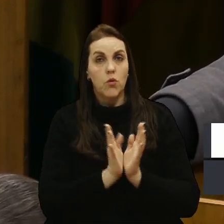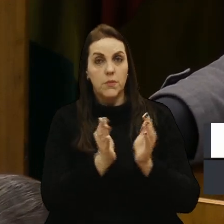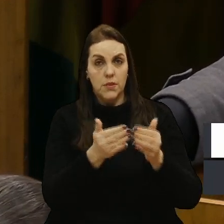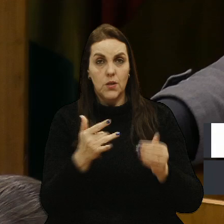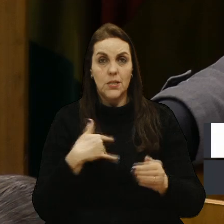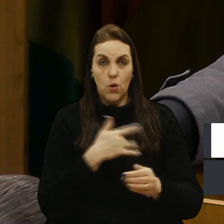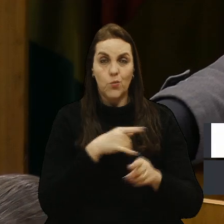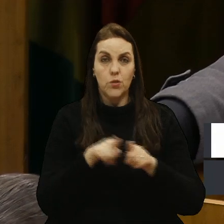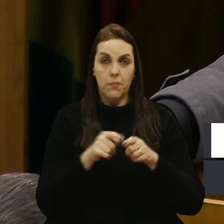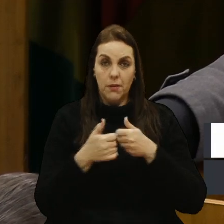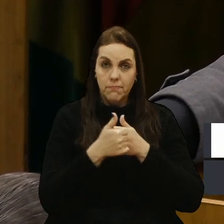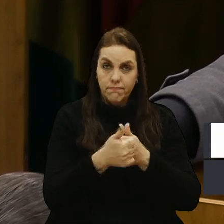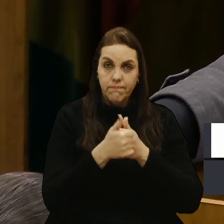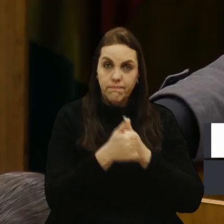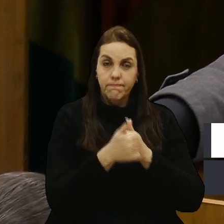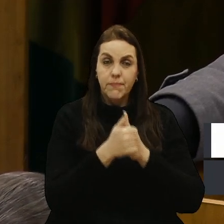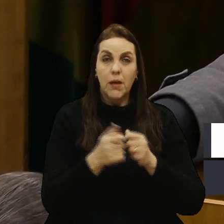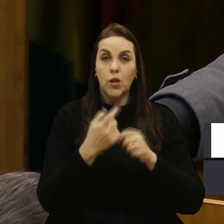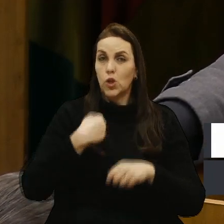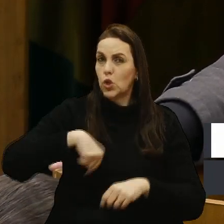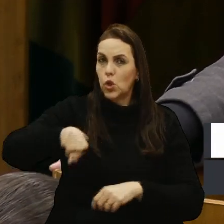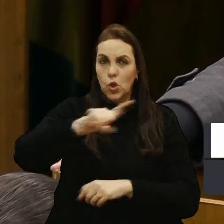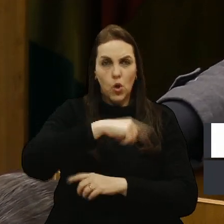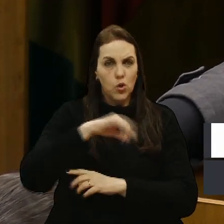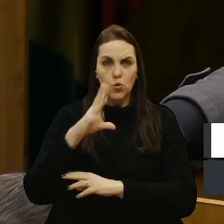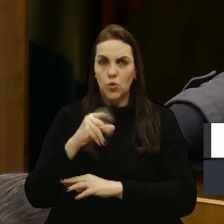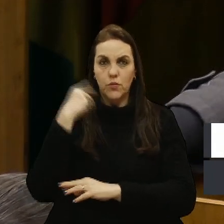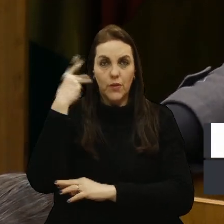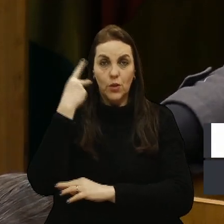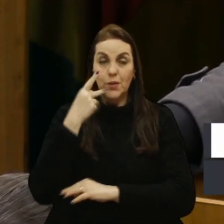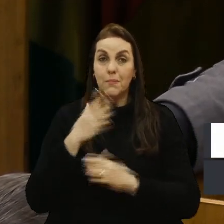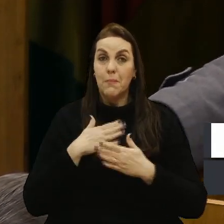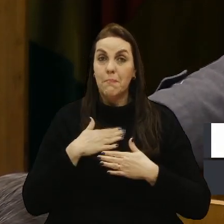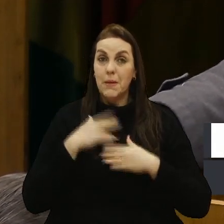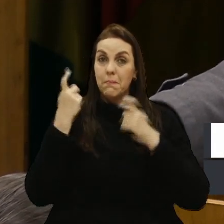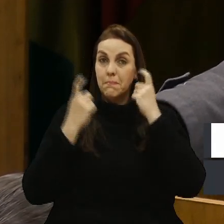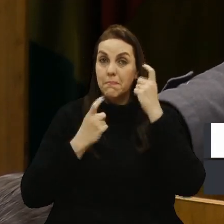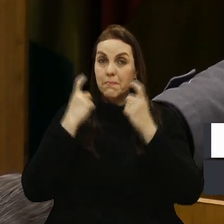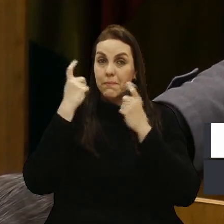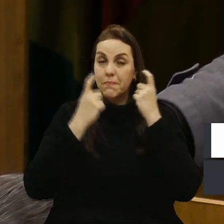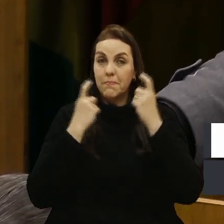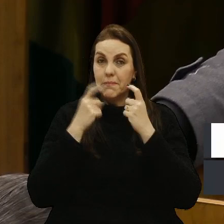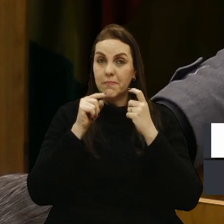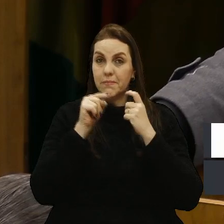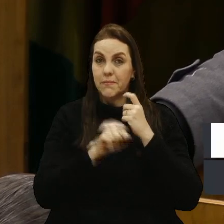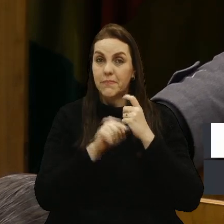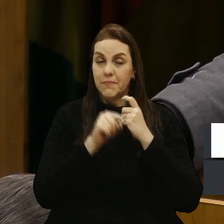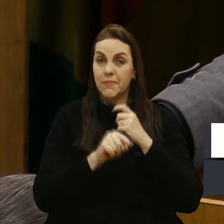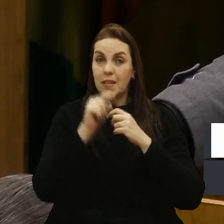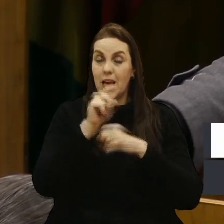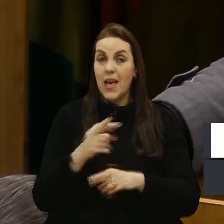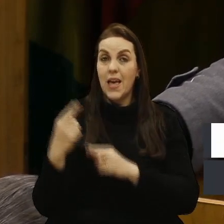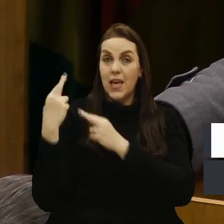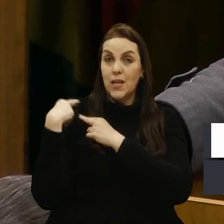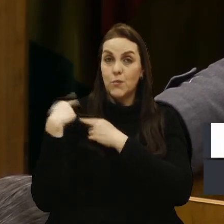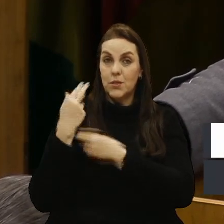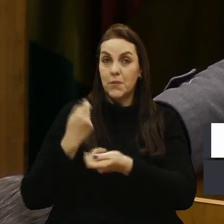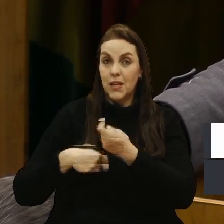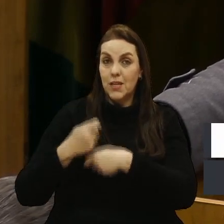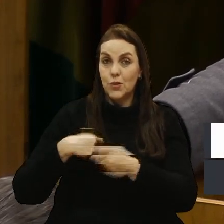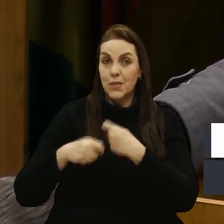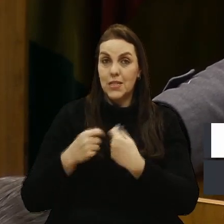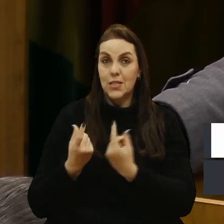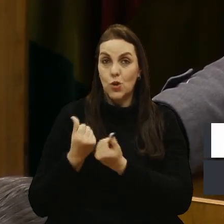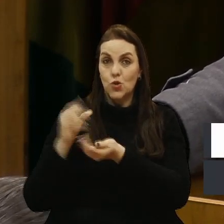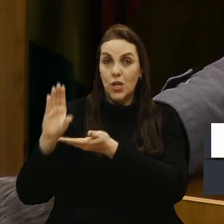nós vereadores, mas eu preciso registrar a minha preocupação do ponto de vista do ente federado responsável pela detenção de recursos e